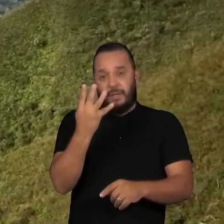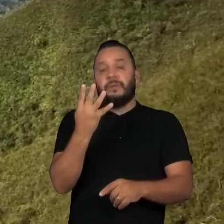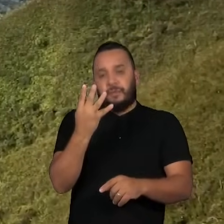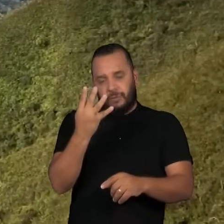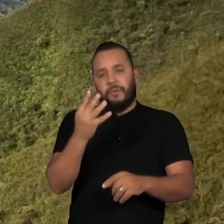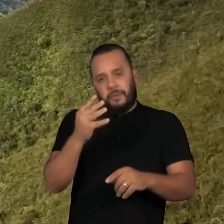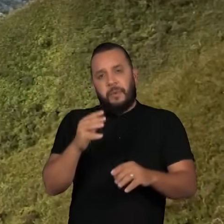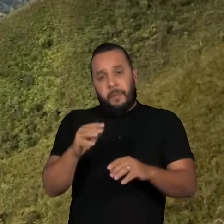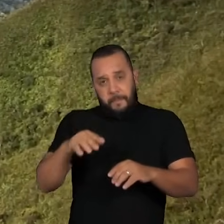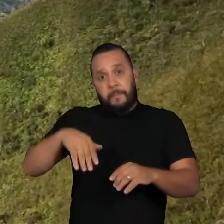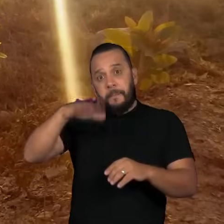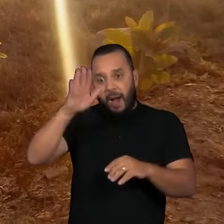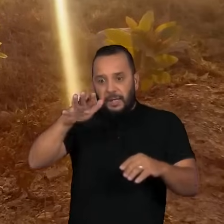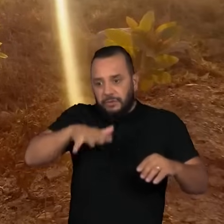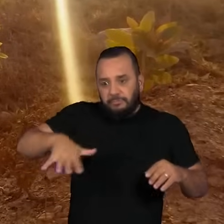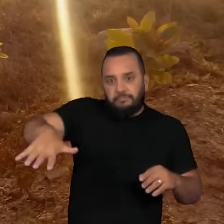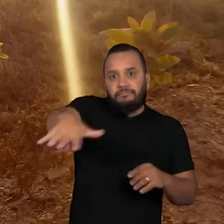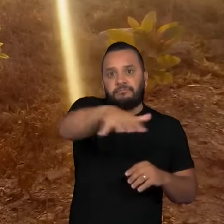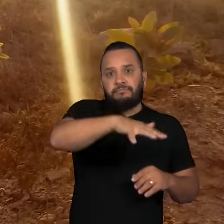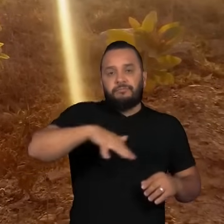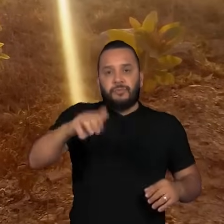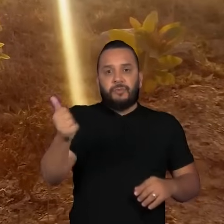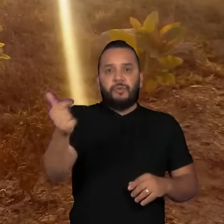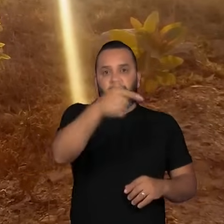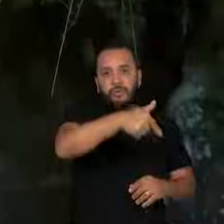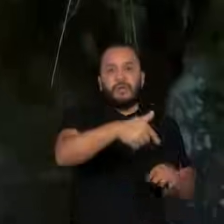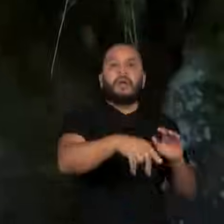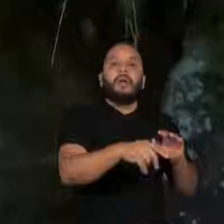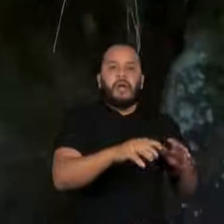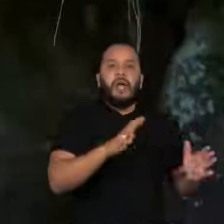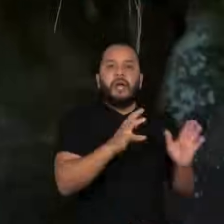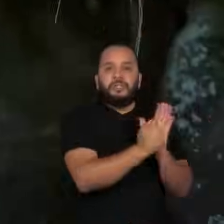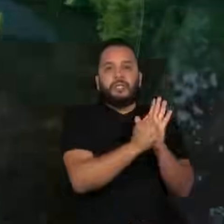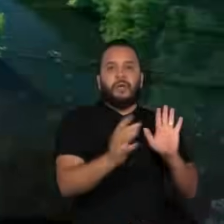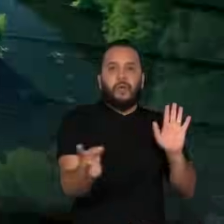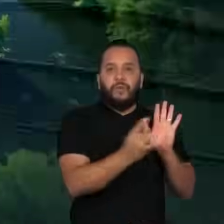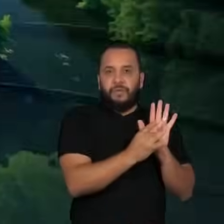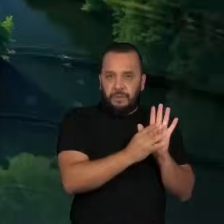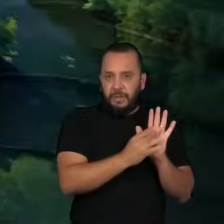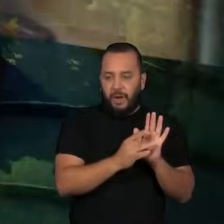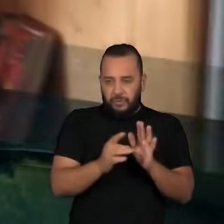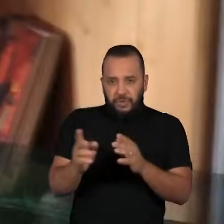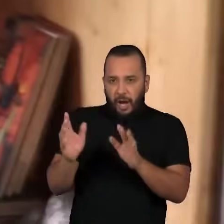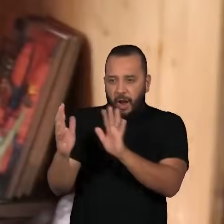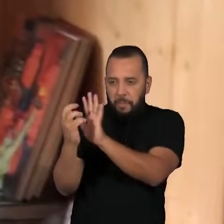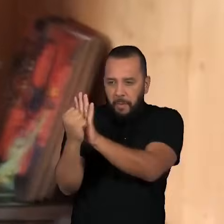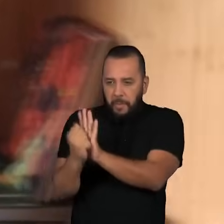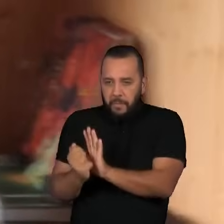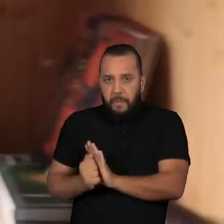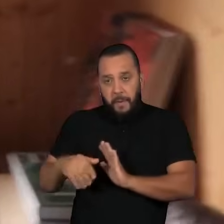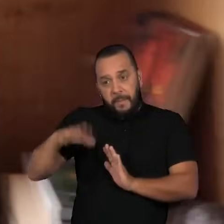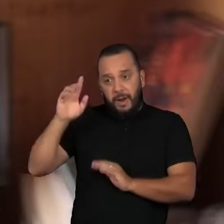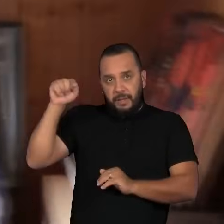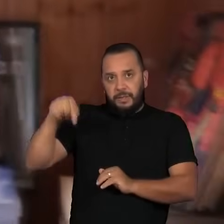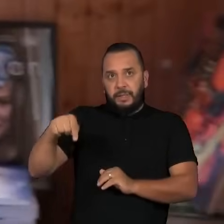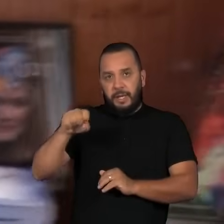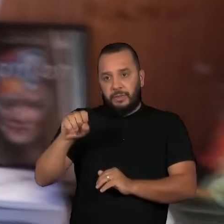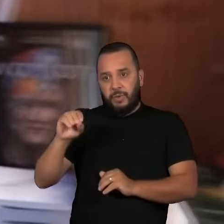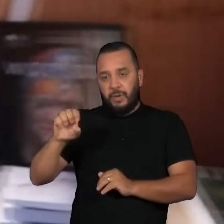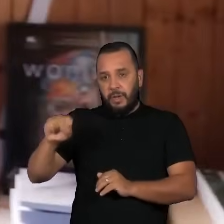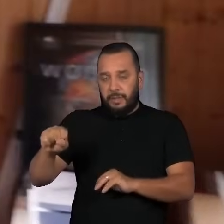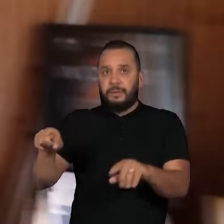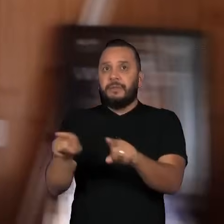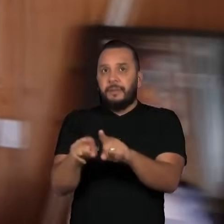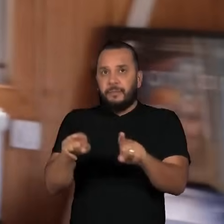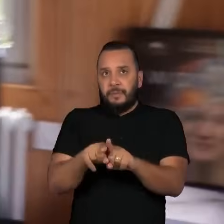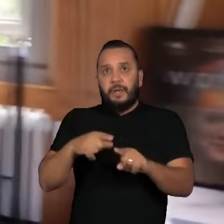municipais de conservação do bioma do que o registrado nos dados oficiais. E em entrevista ao correspondente da TV